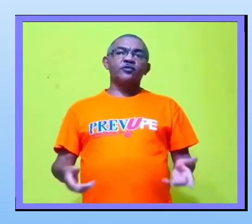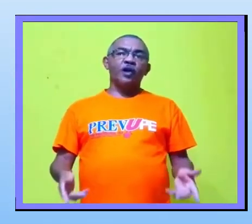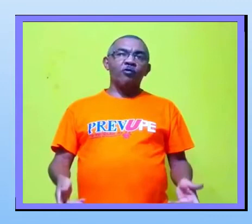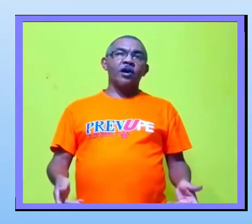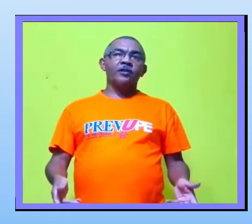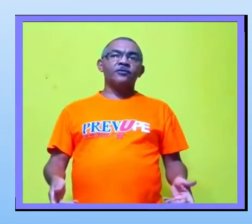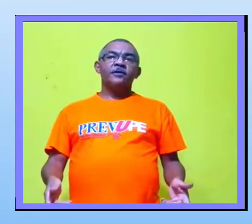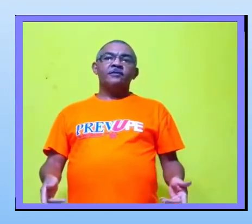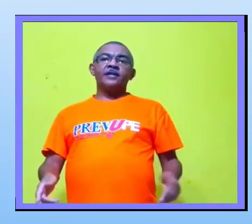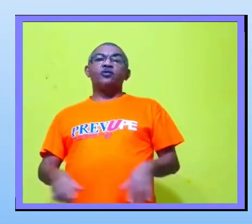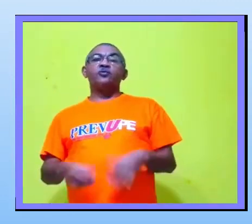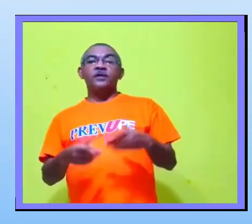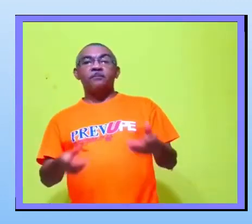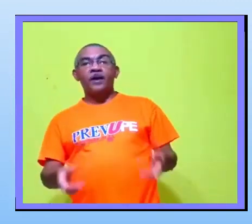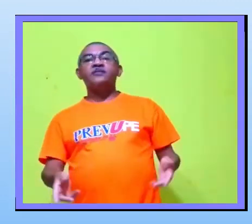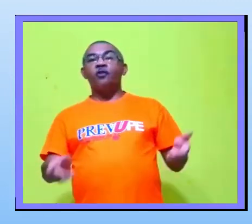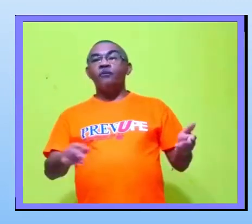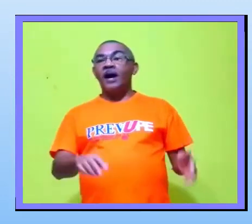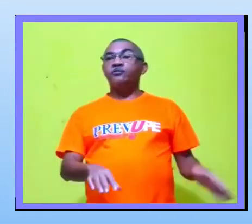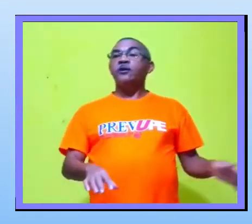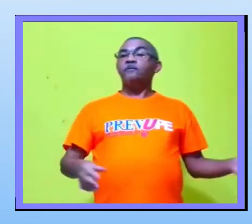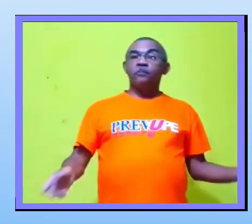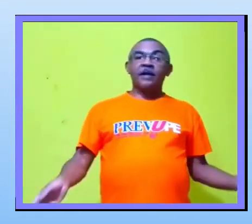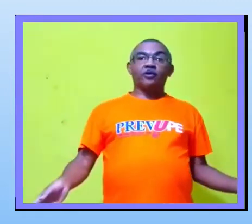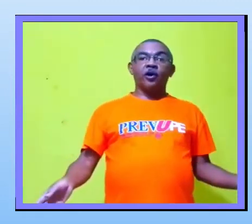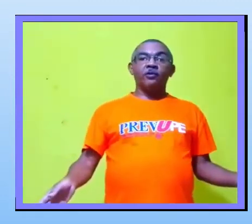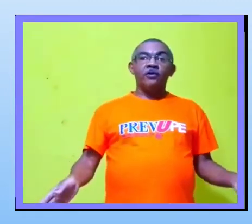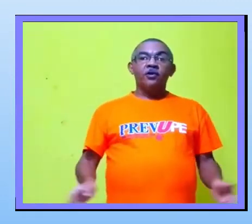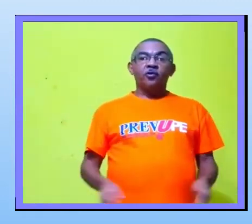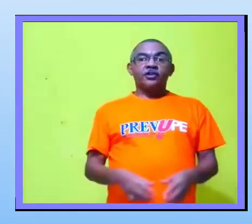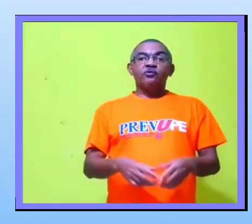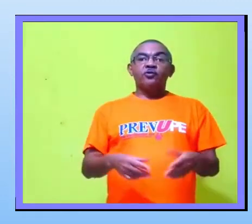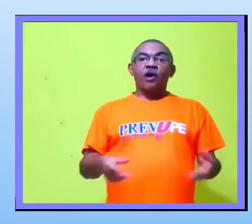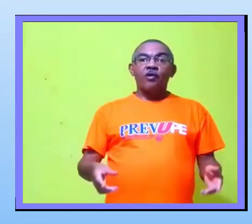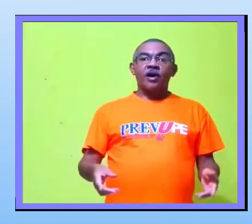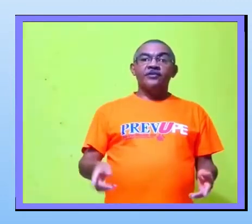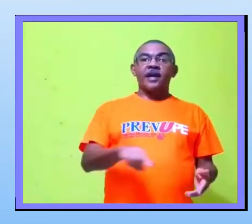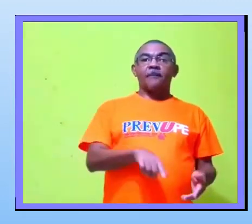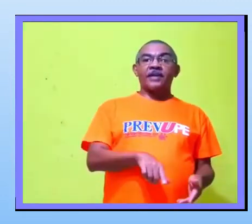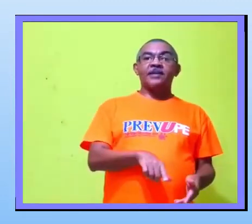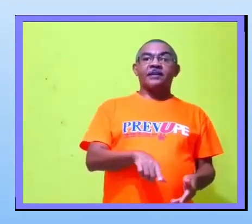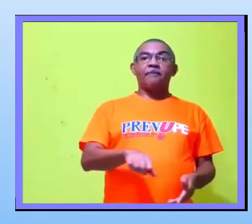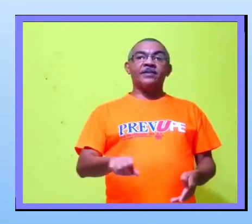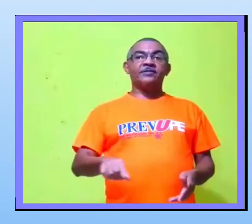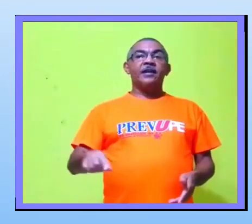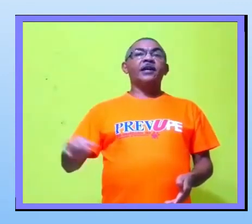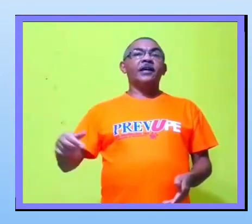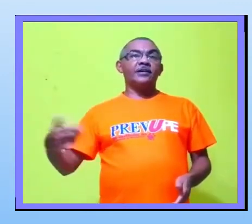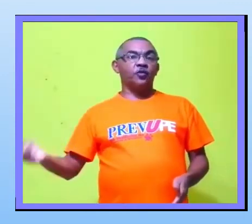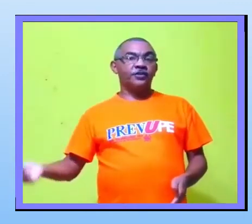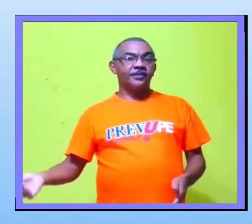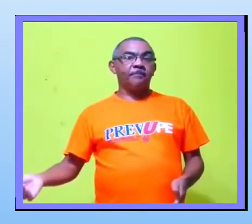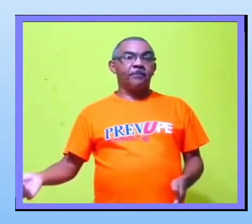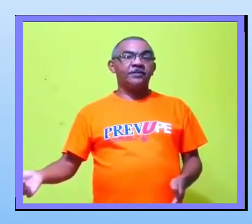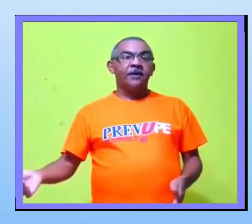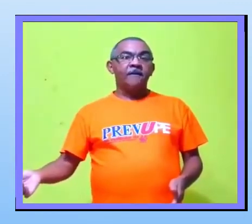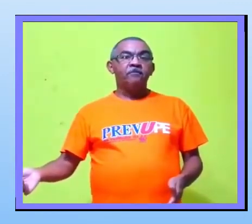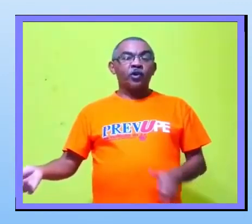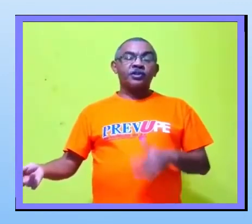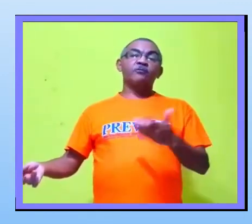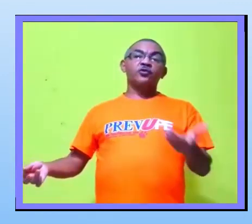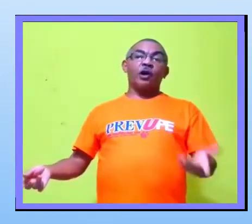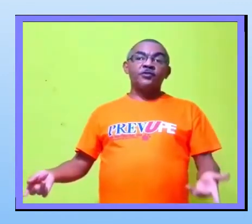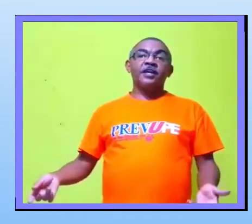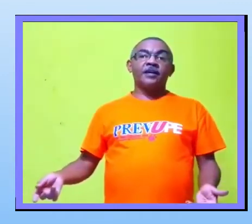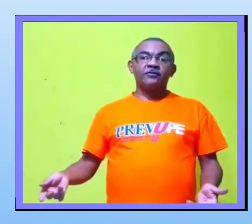que são os alcanos, né? São os principais formados do petróleo. Nós temos os alcanos, que apresentam apenas ligações simples.